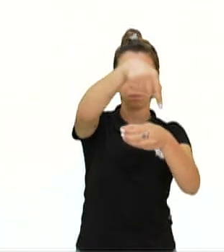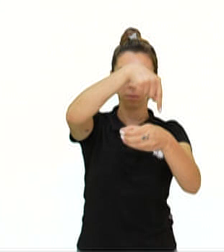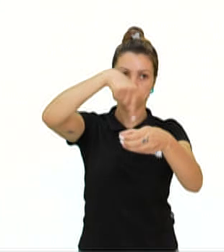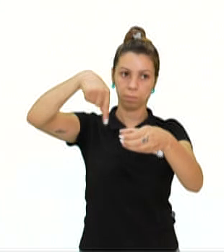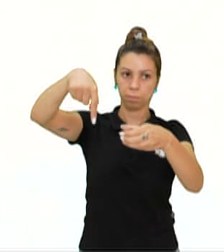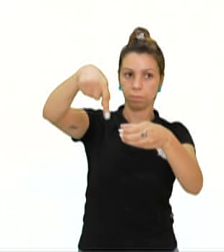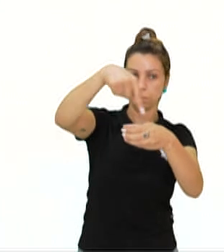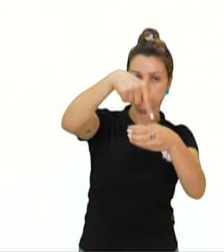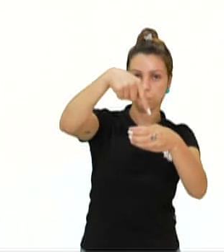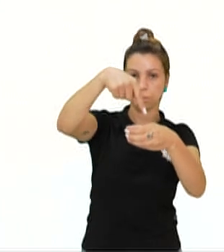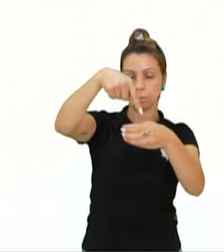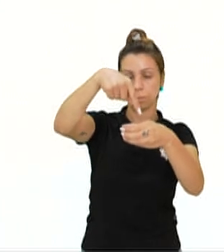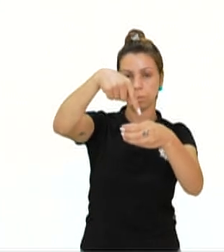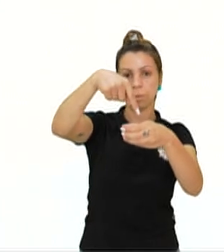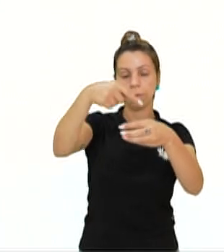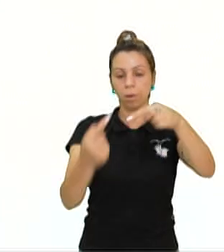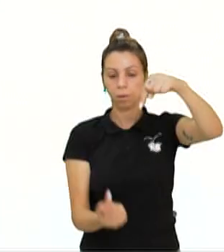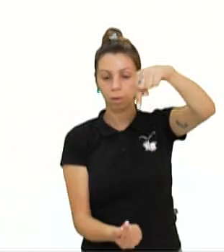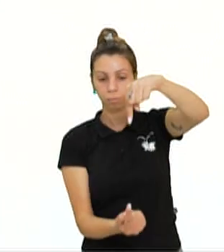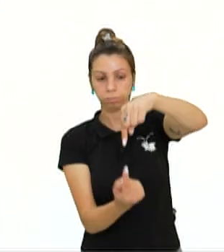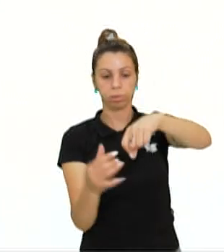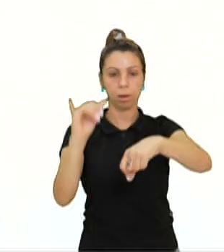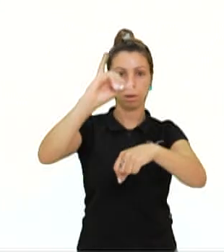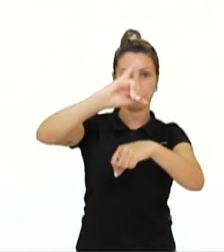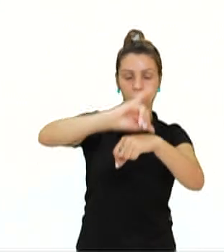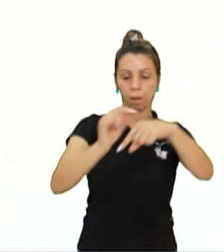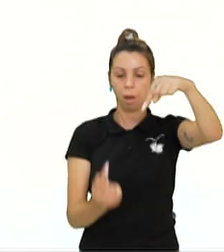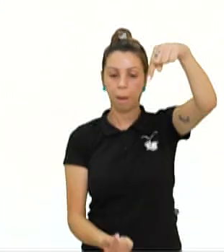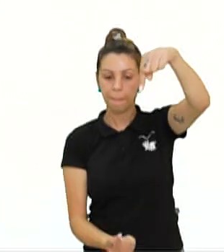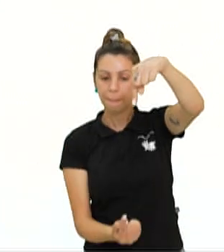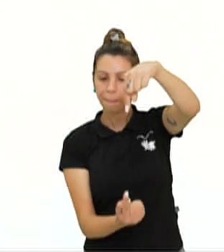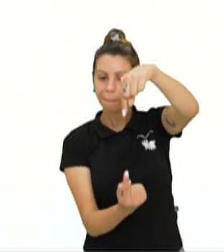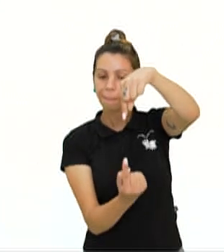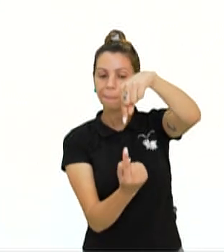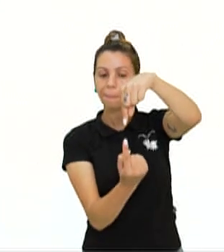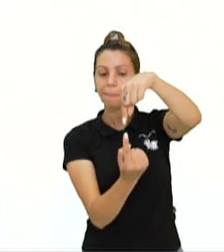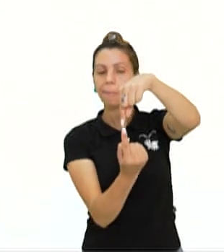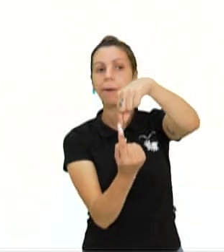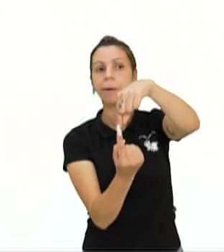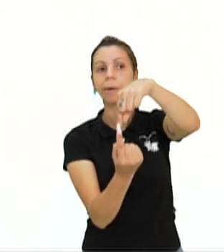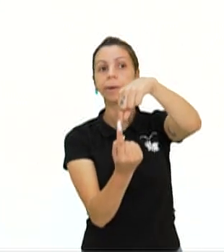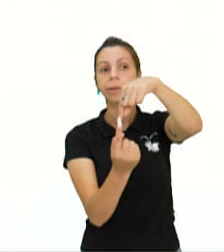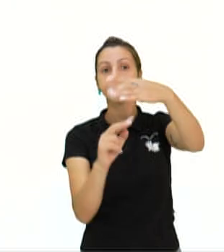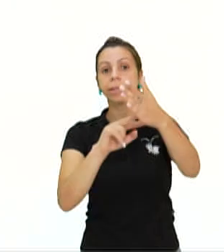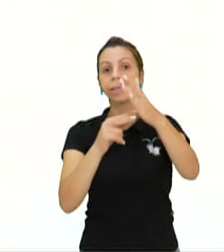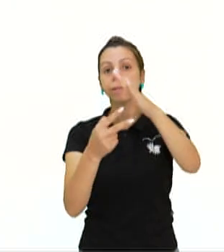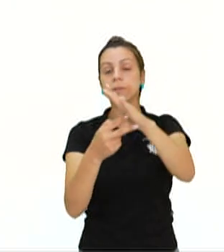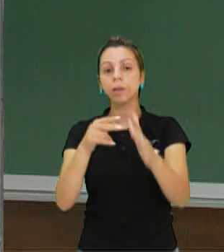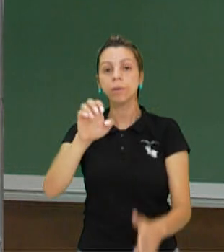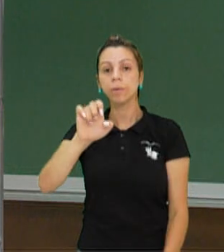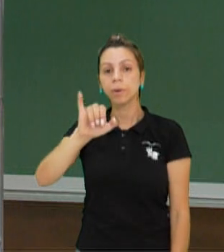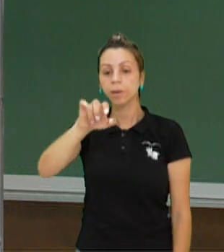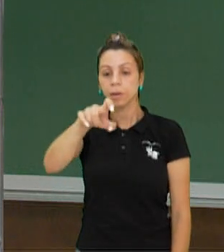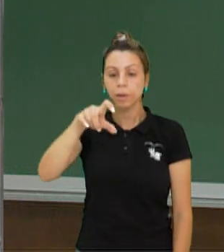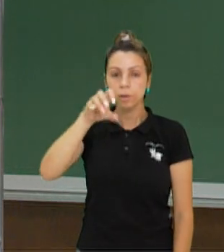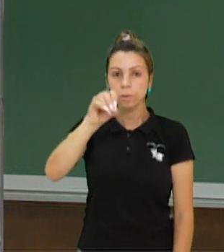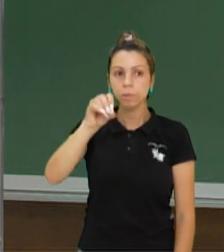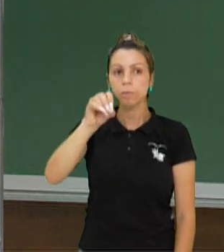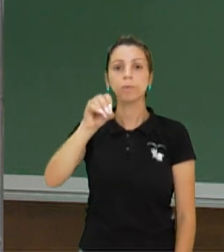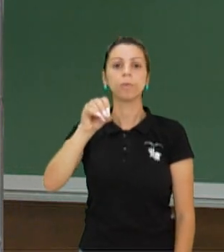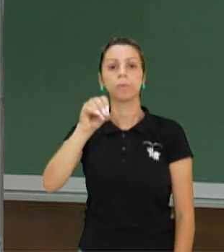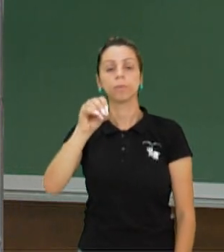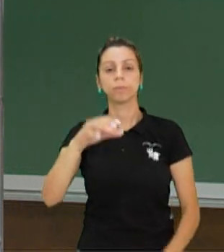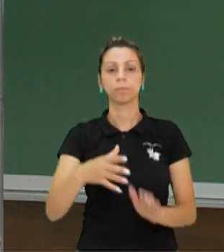aqui, unir o centro desse círculo com o centro daquele, você tem o eixo do cilindro, ok? Que nesse caso, no